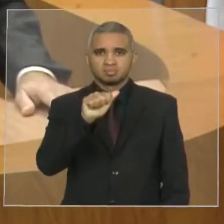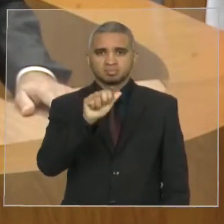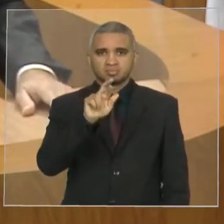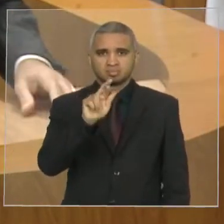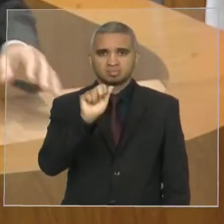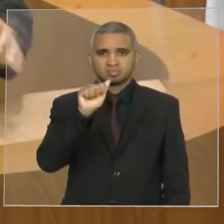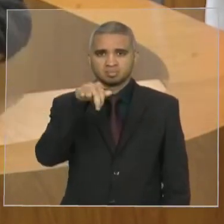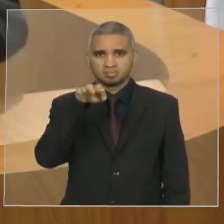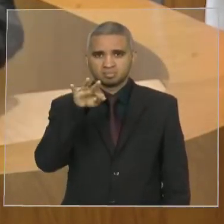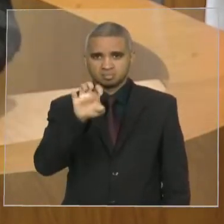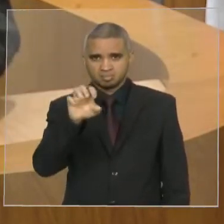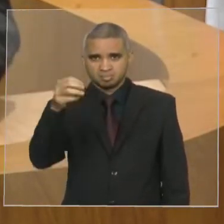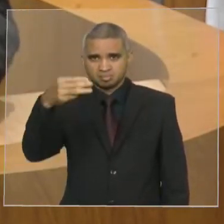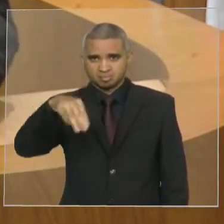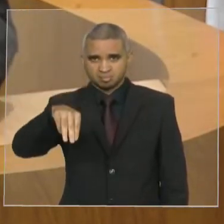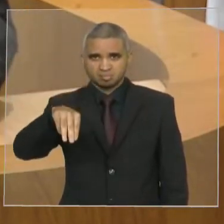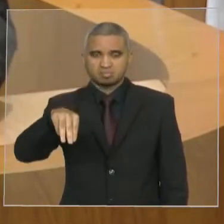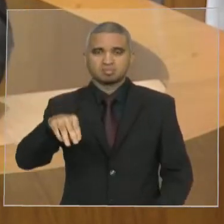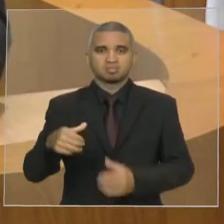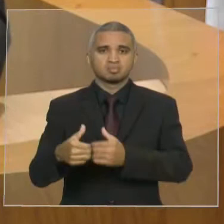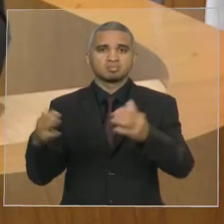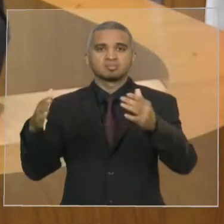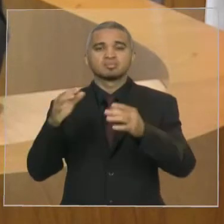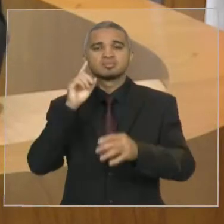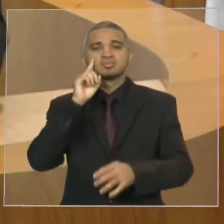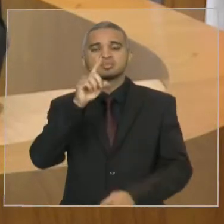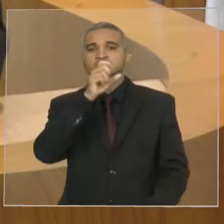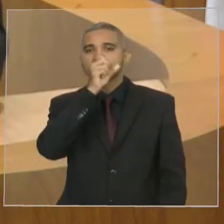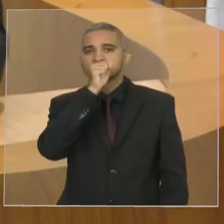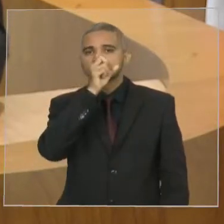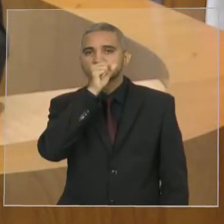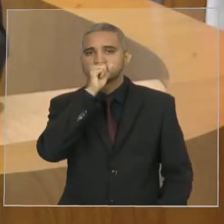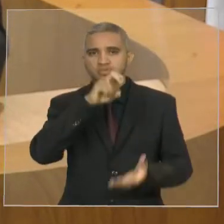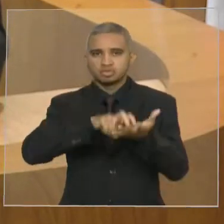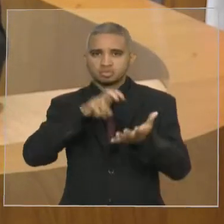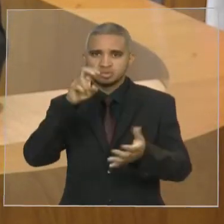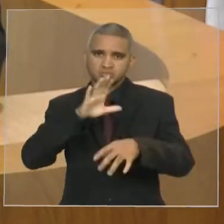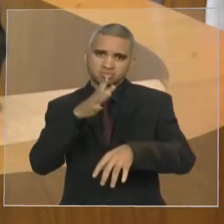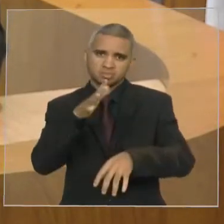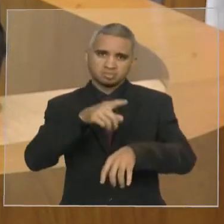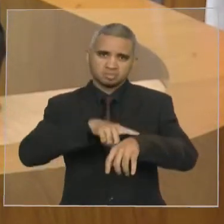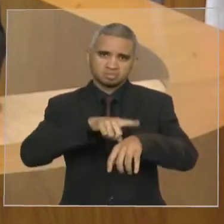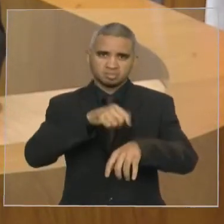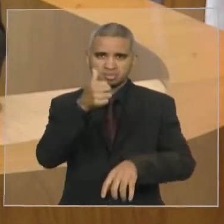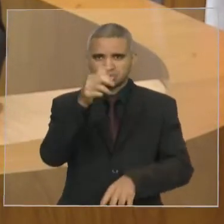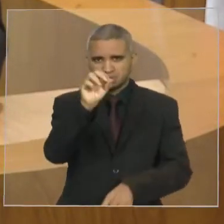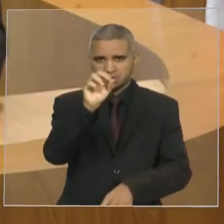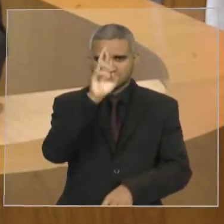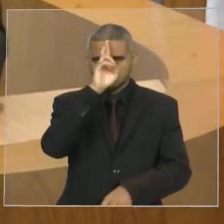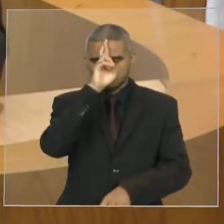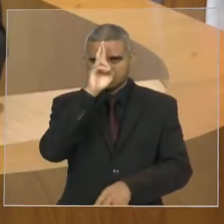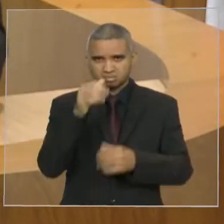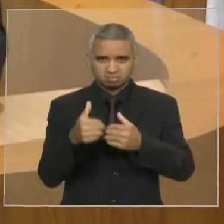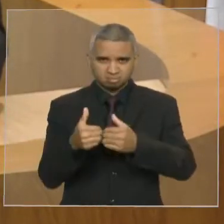que foi realizada no sábado pela manhã, em torno das 10 horas, começamos ali